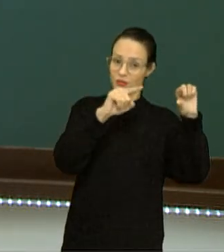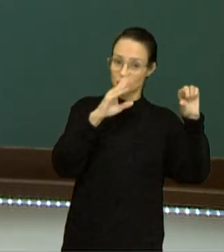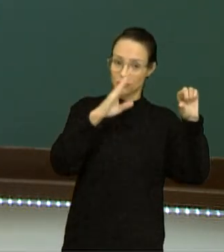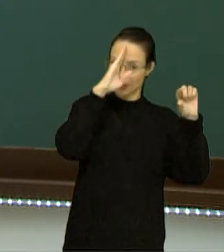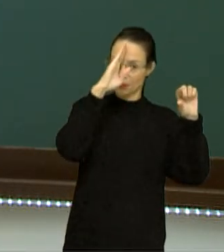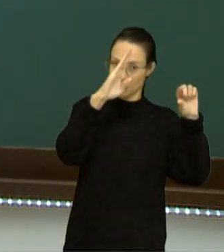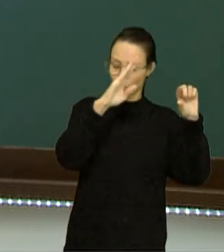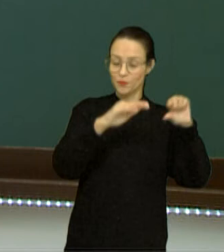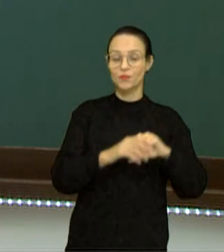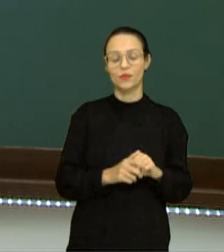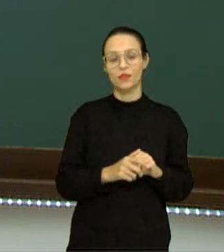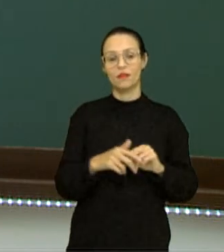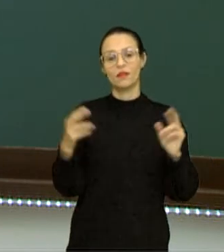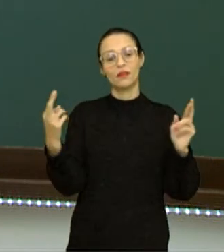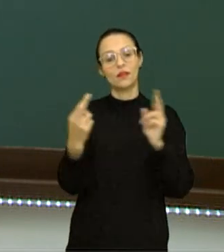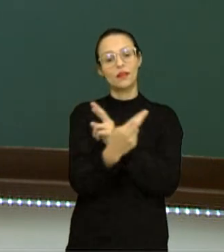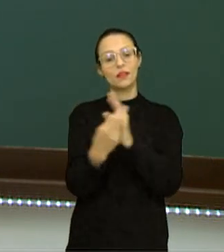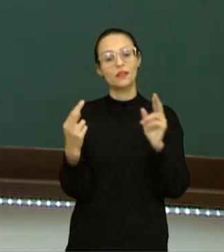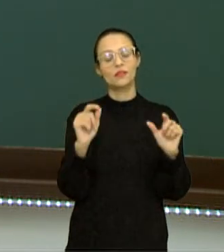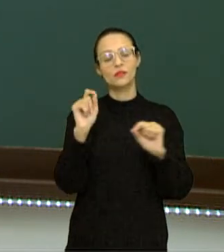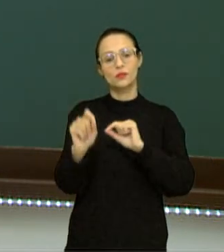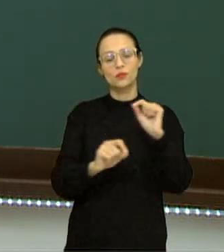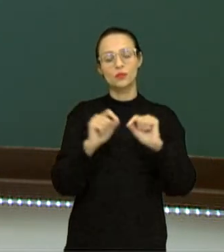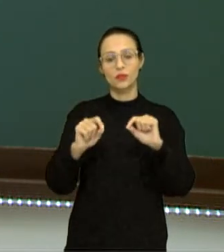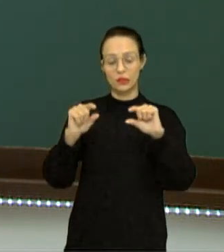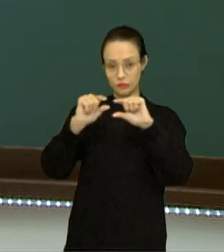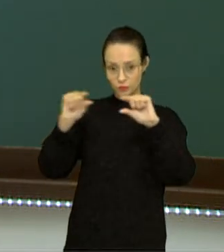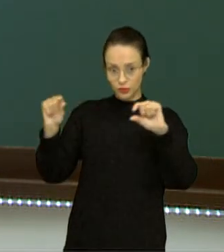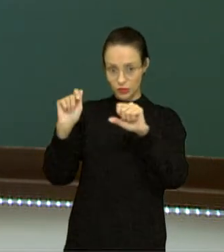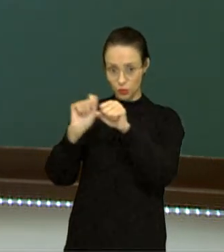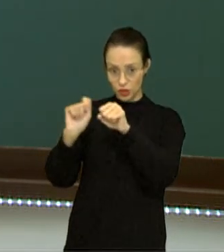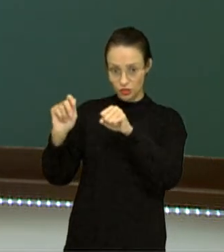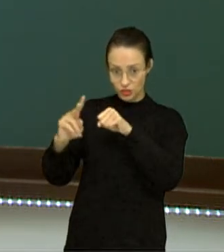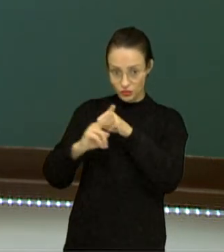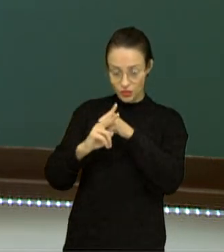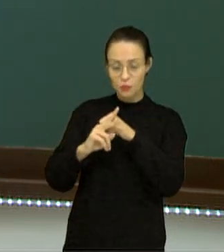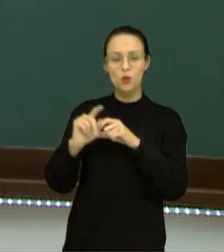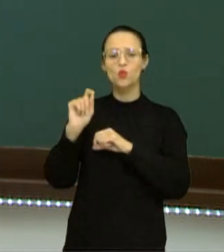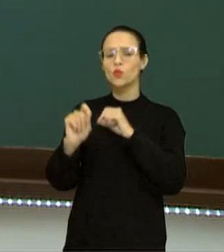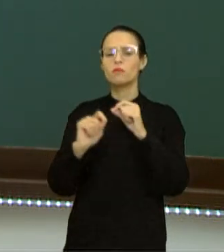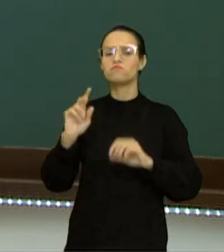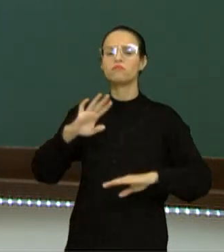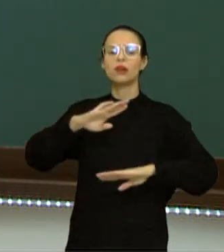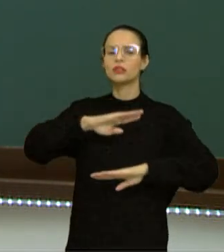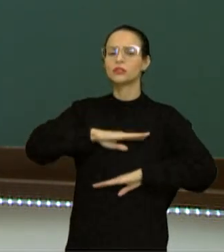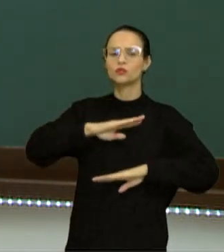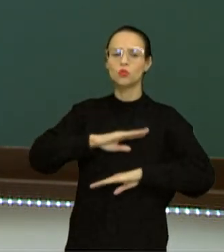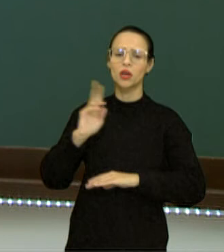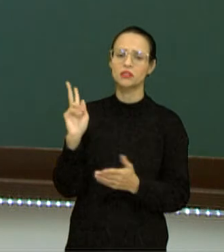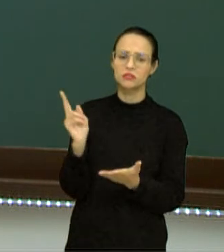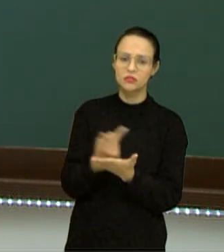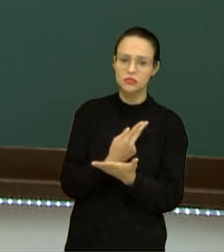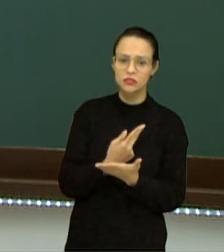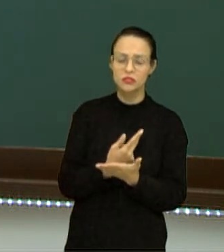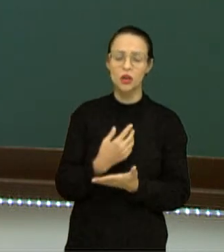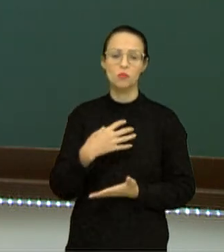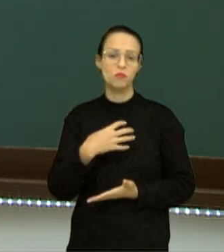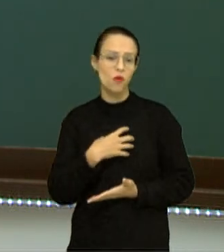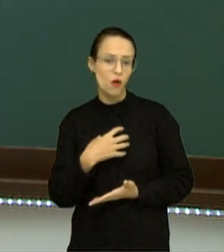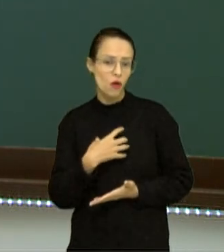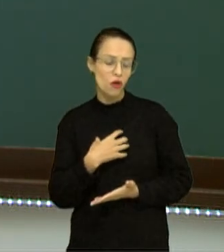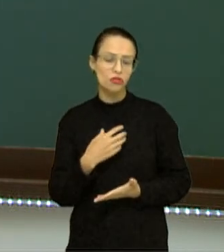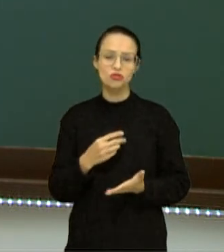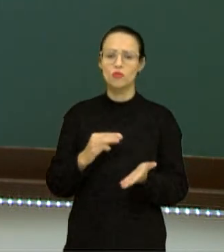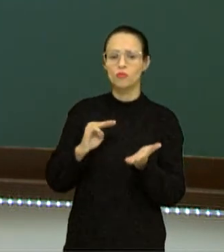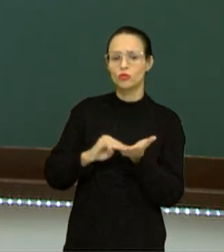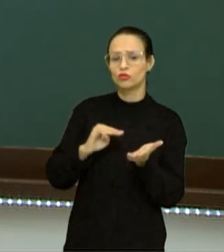principal. Elas estabelecem, no caso das adverbiais, uma circunstância que pode ser de modo, de causa,